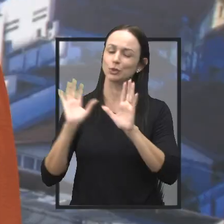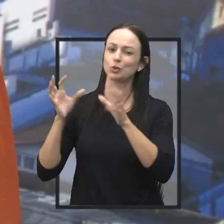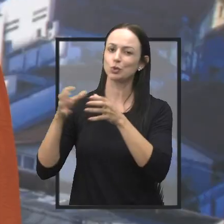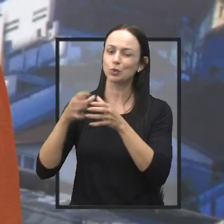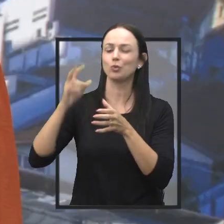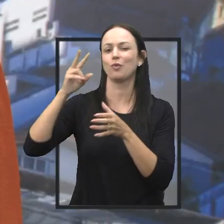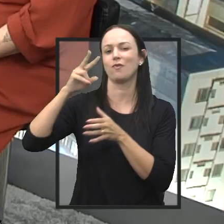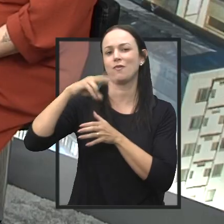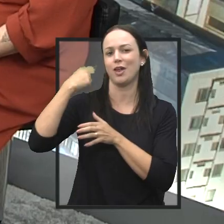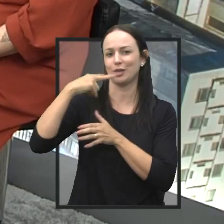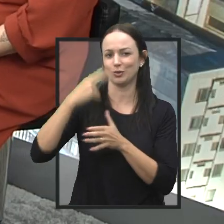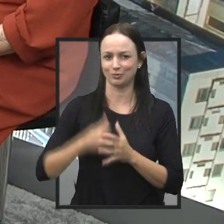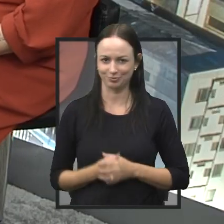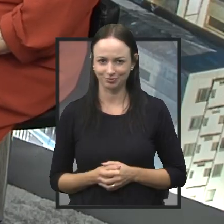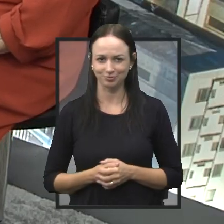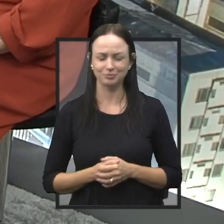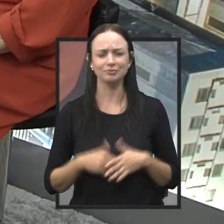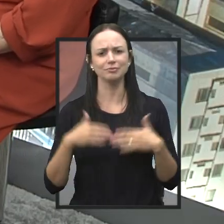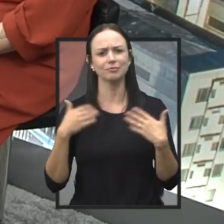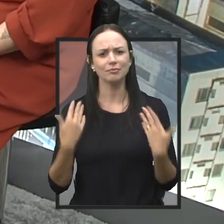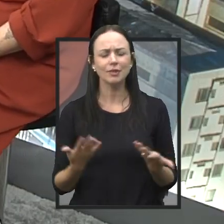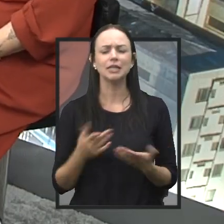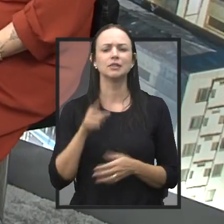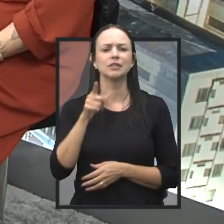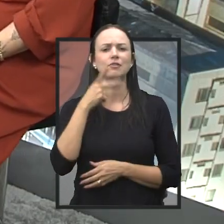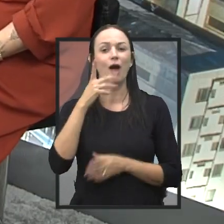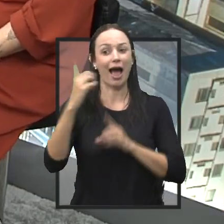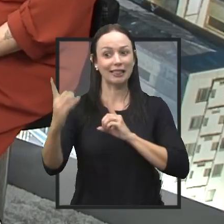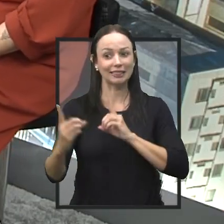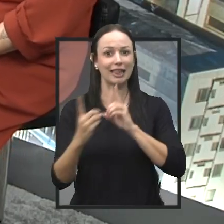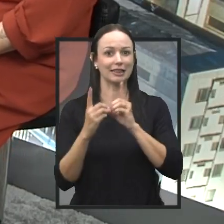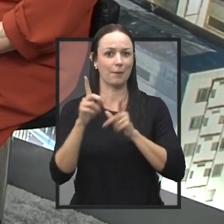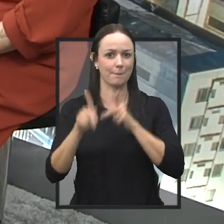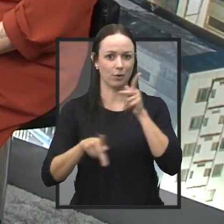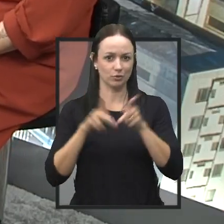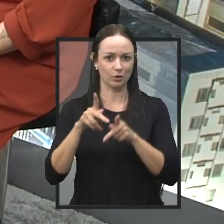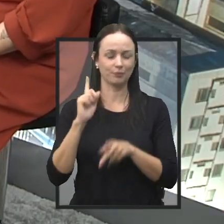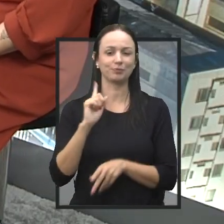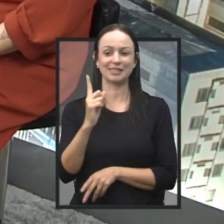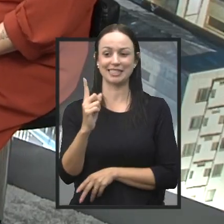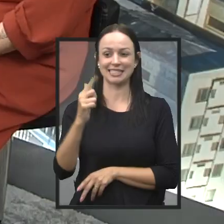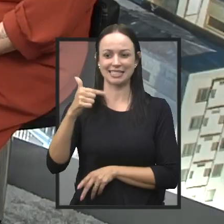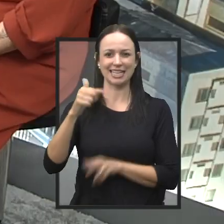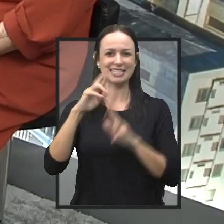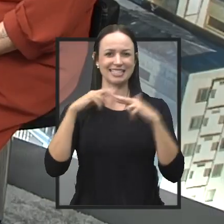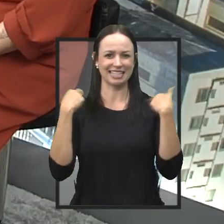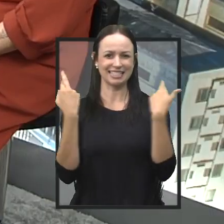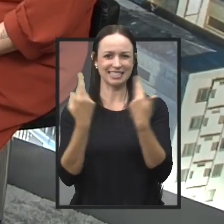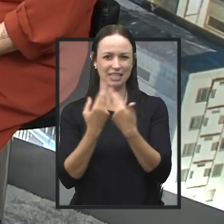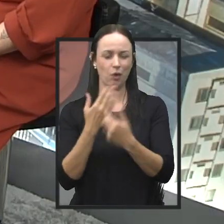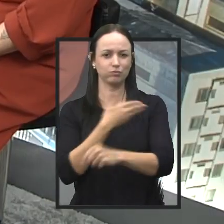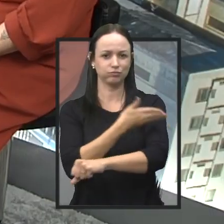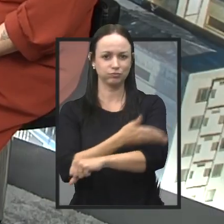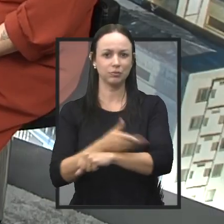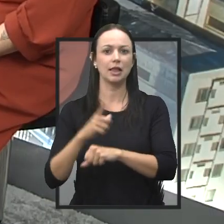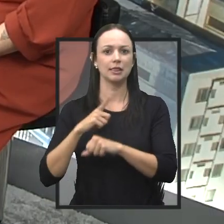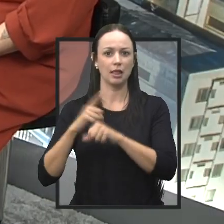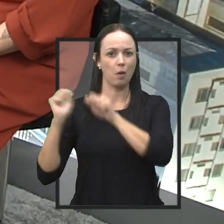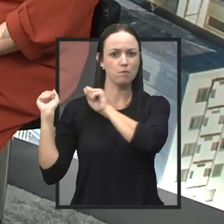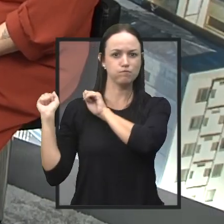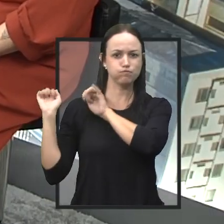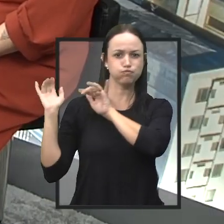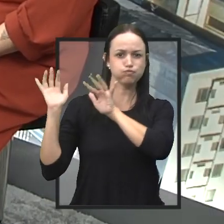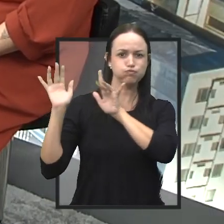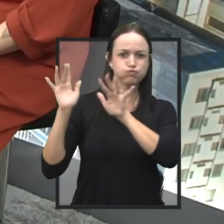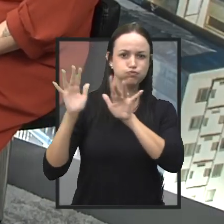colegas vereadores. Bom, e por falar em atender a população, na 17ª sessão ordinária tivemos a presença maciça